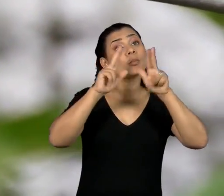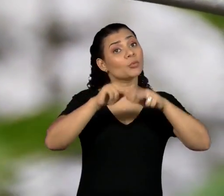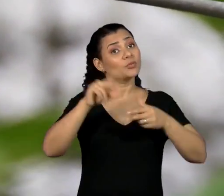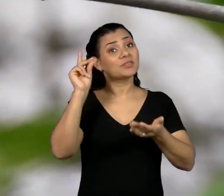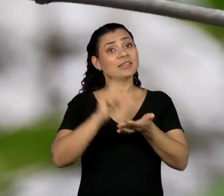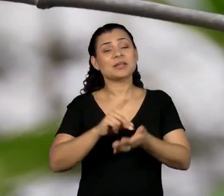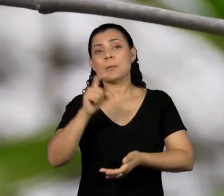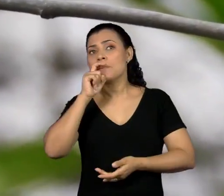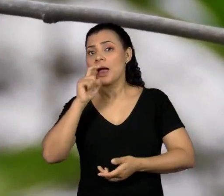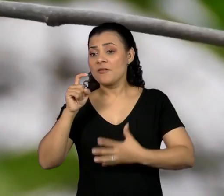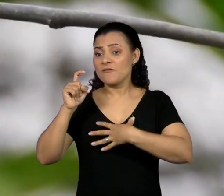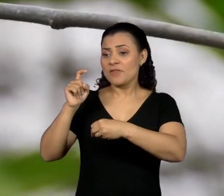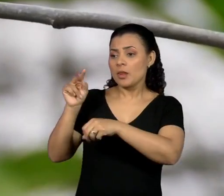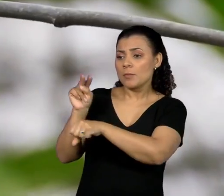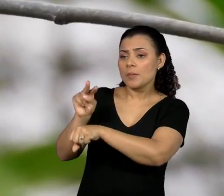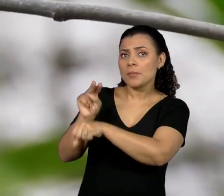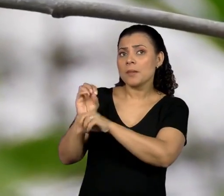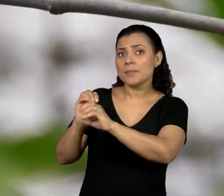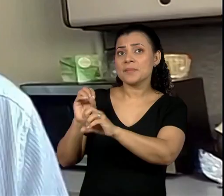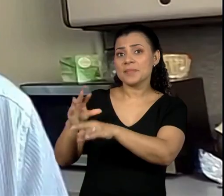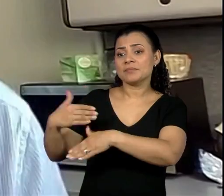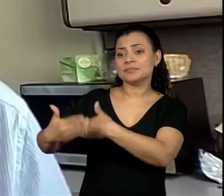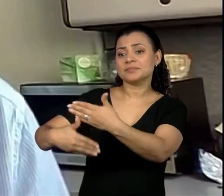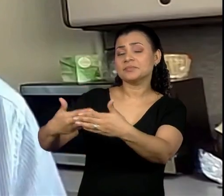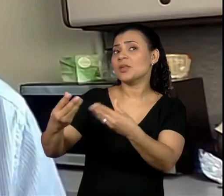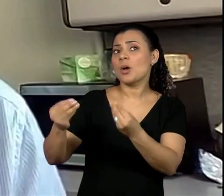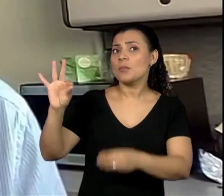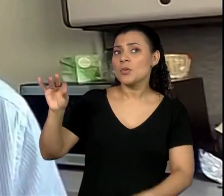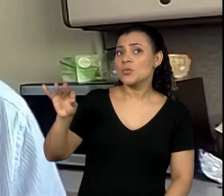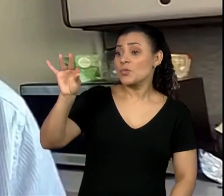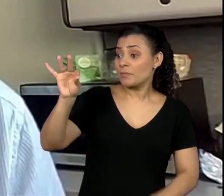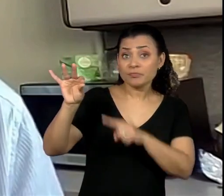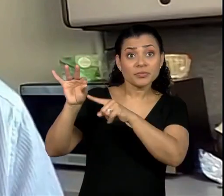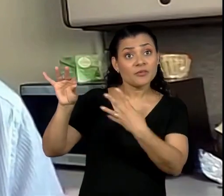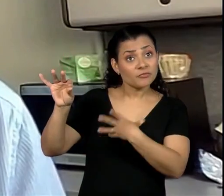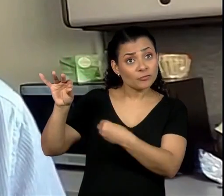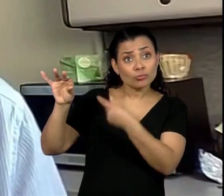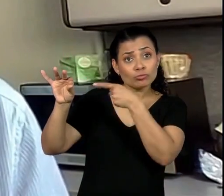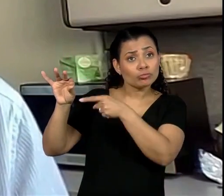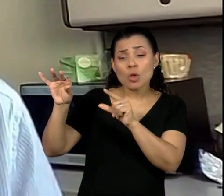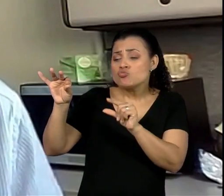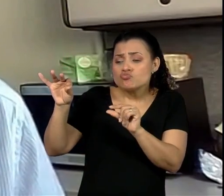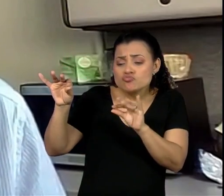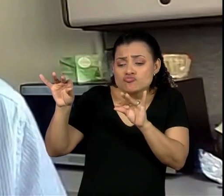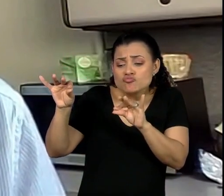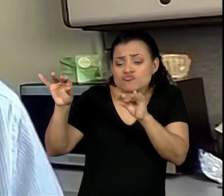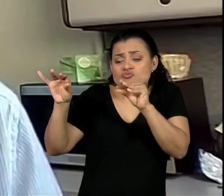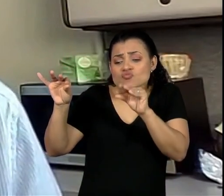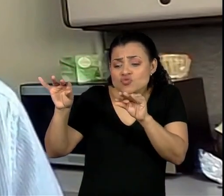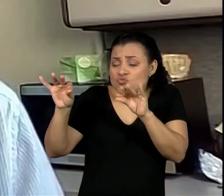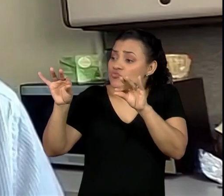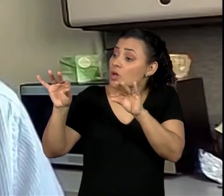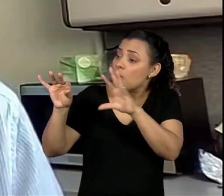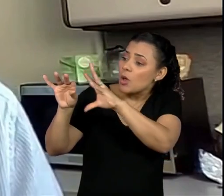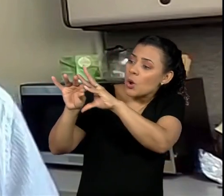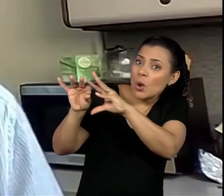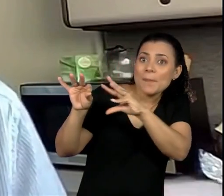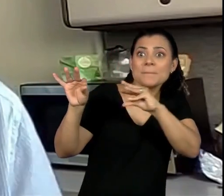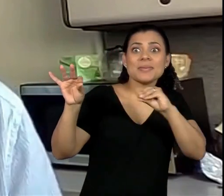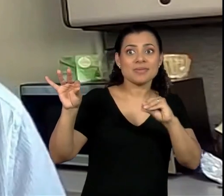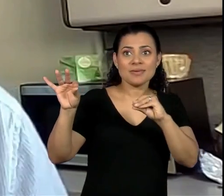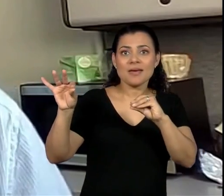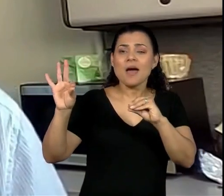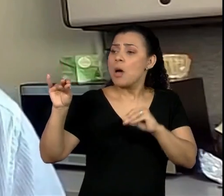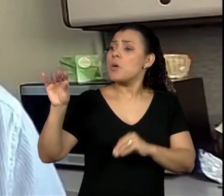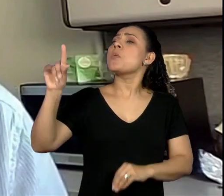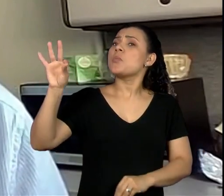para filho está em foco. Os filhotinhos de beija-flores geralmente aprendem o canto dos pais. E a gente acha